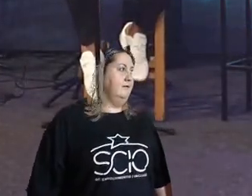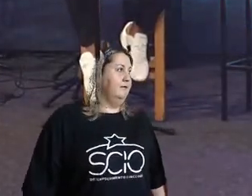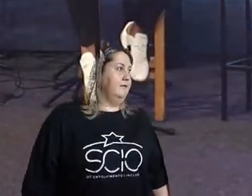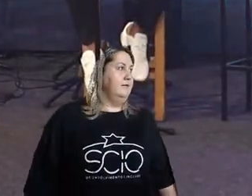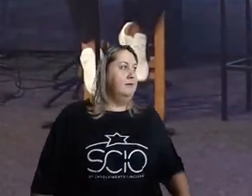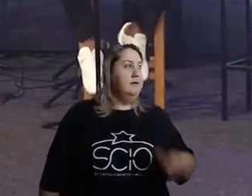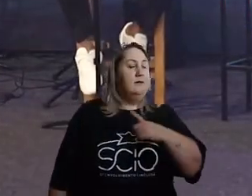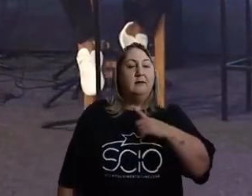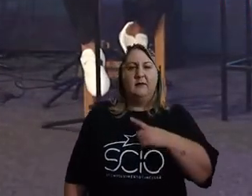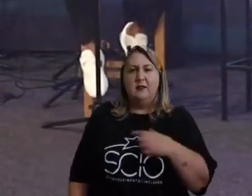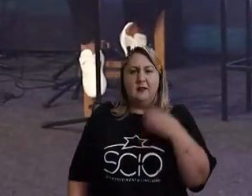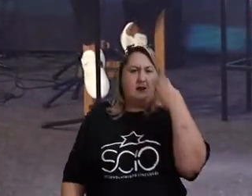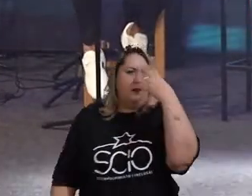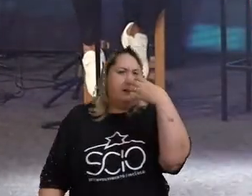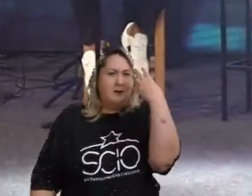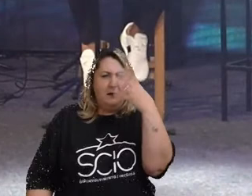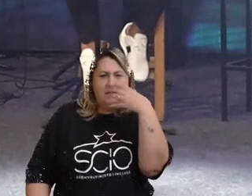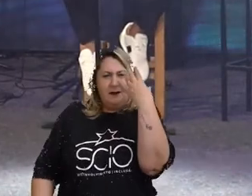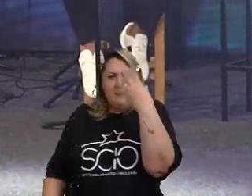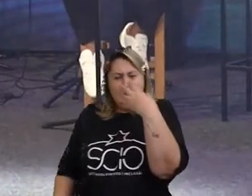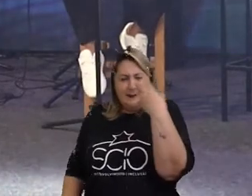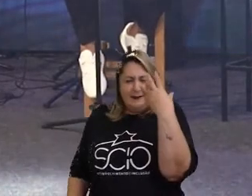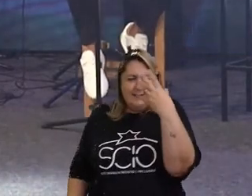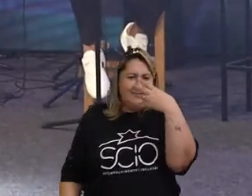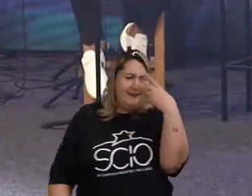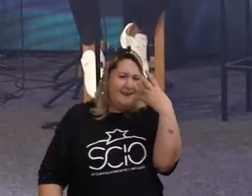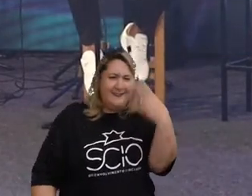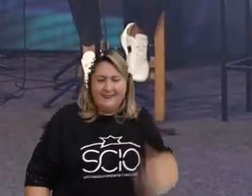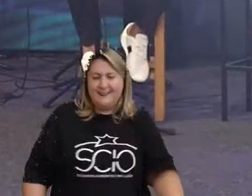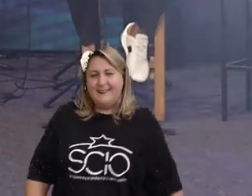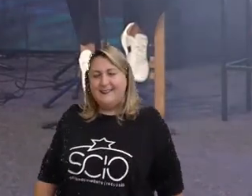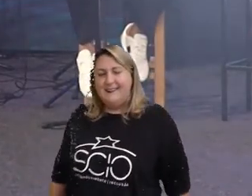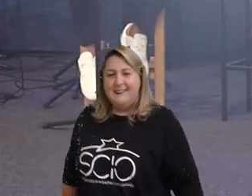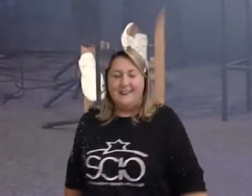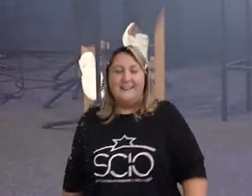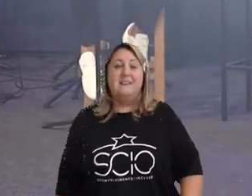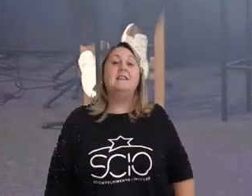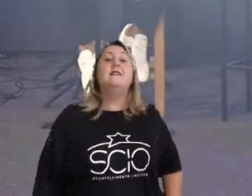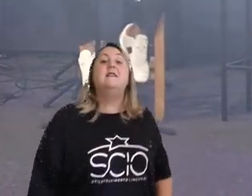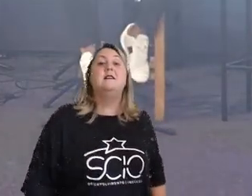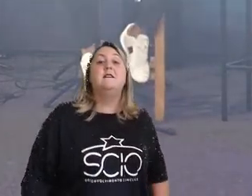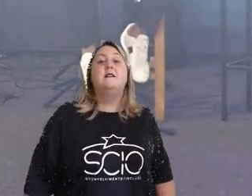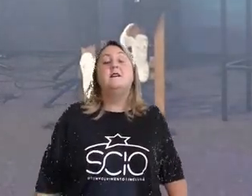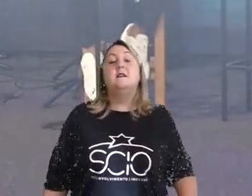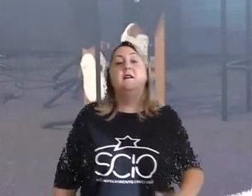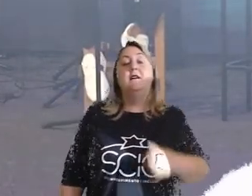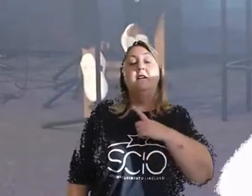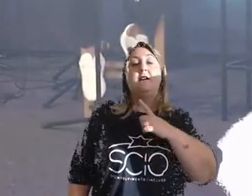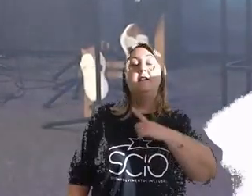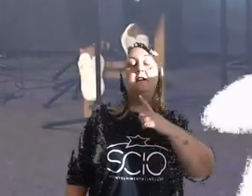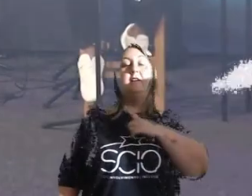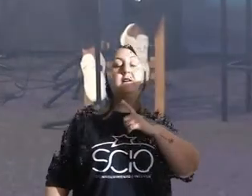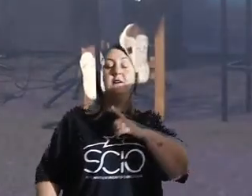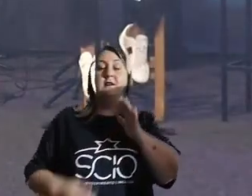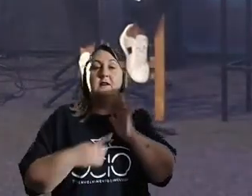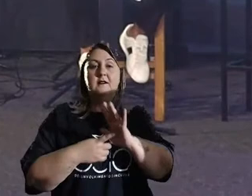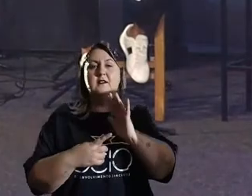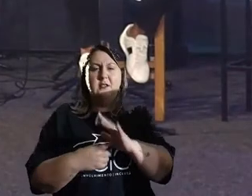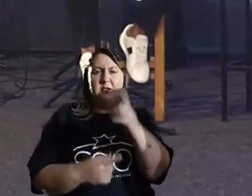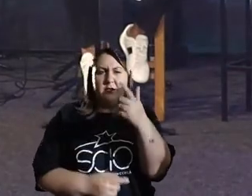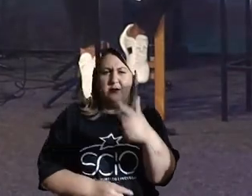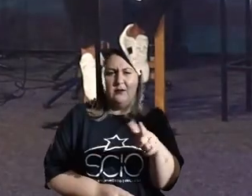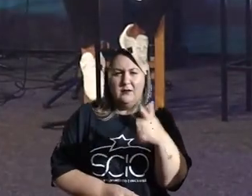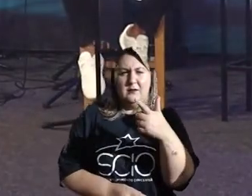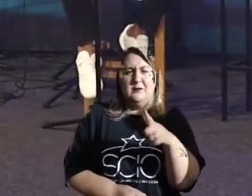Seu coração tá machucado demais. Não acredita no amor. Eu só te peço, tenta mais uma